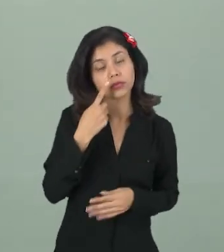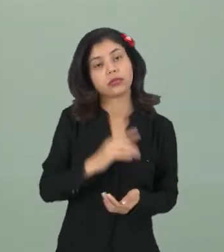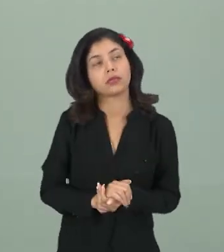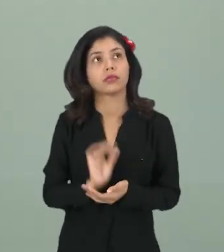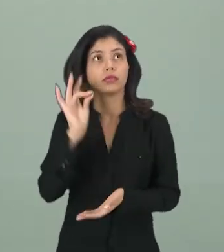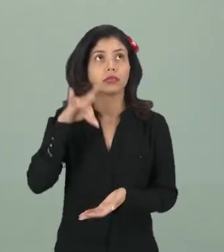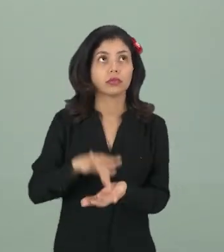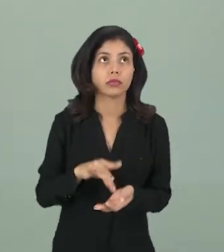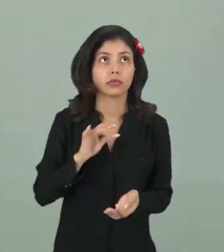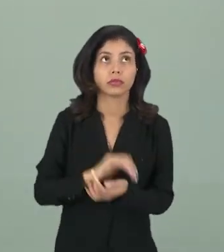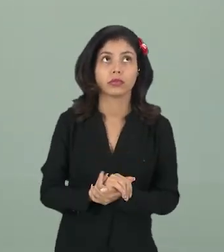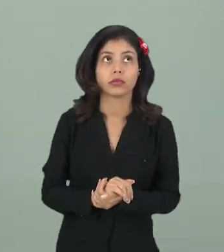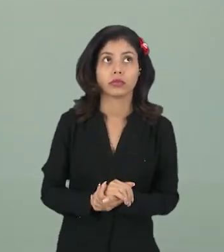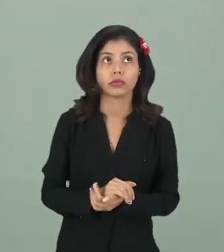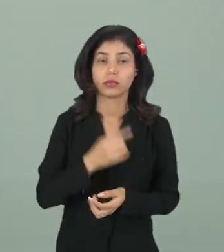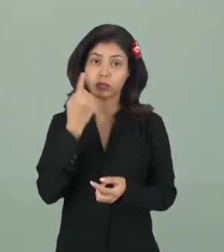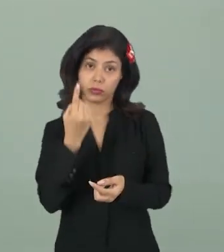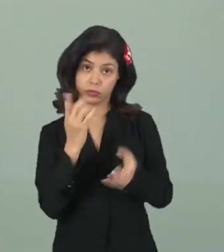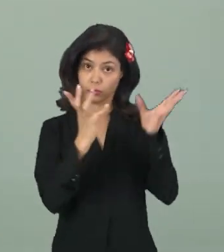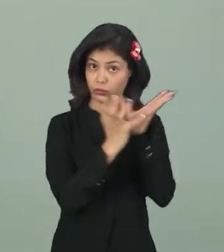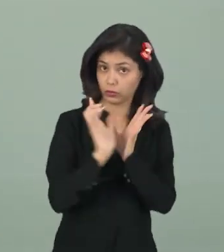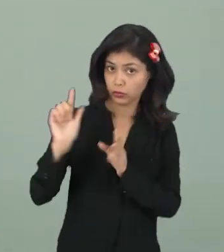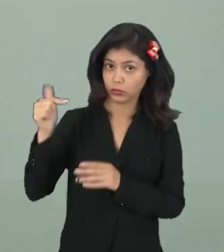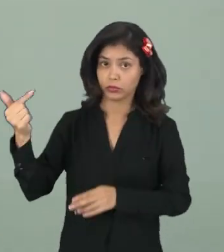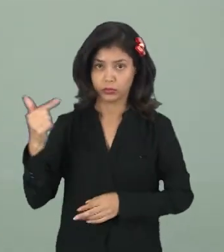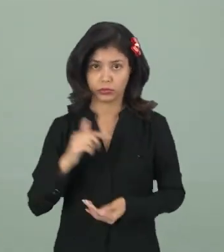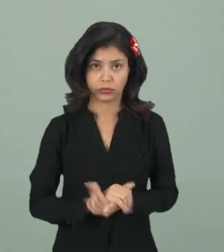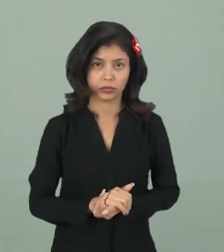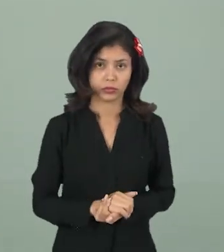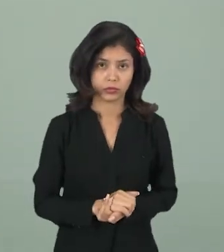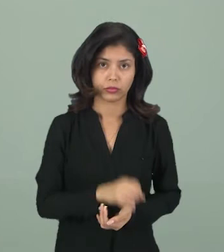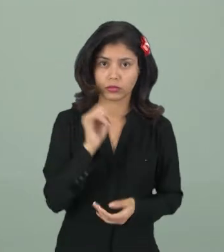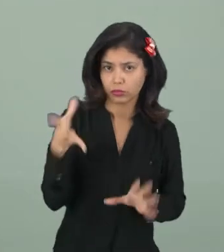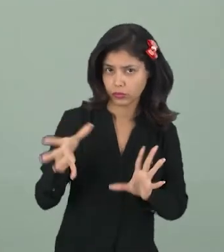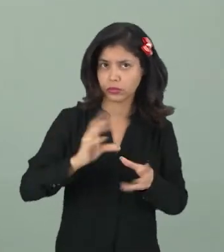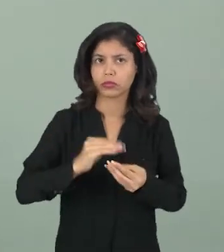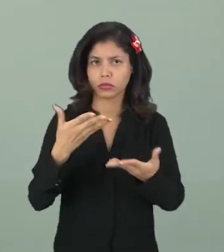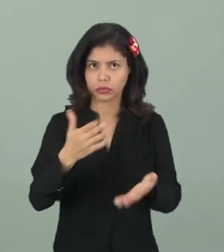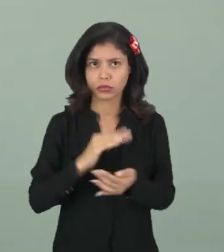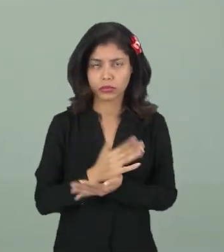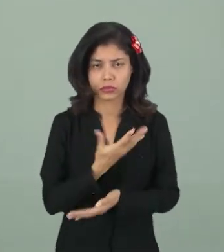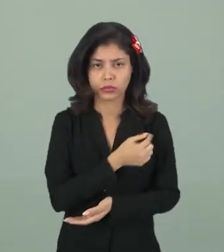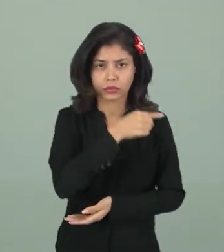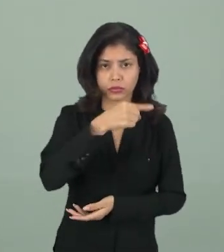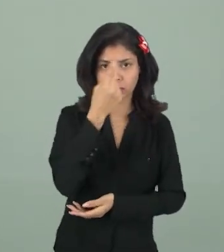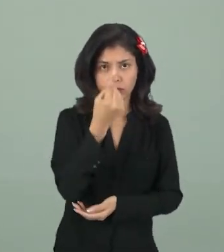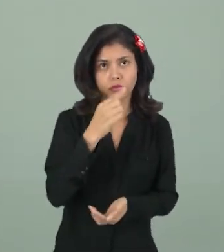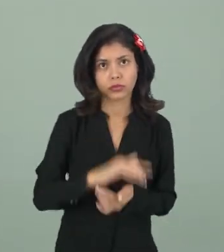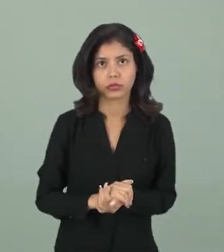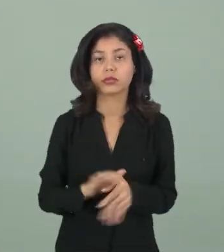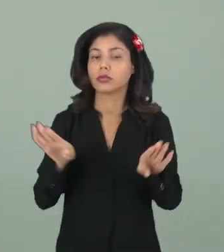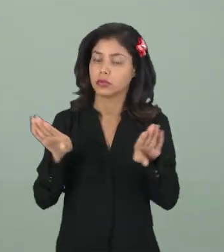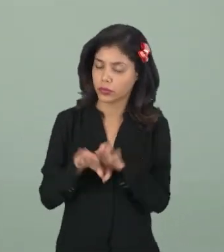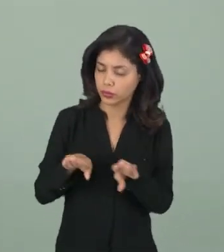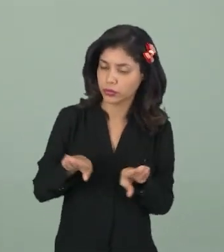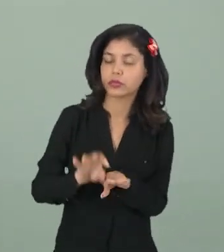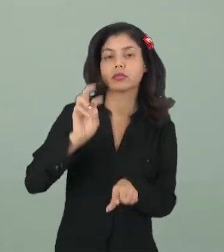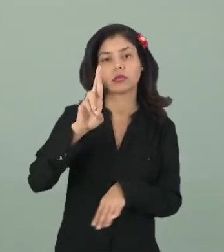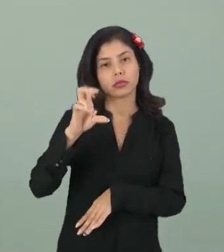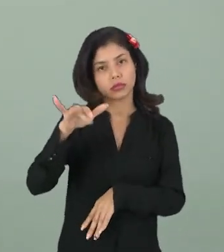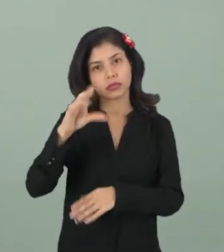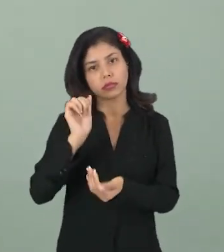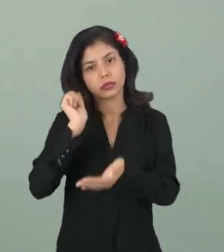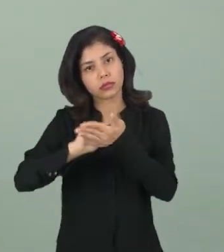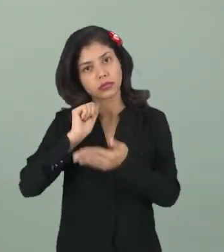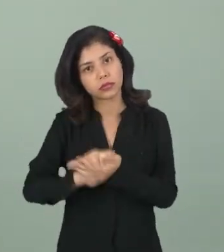aí na verdade um subconjunto entra no outro né só para deixar aqui o número menos um ele também racional